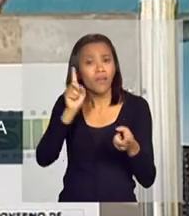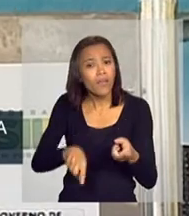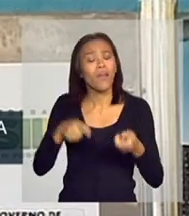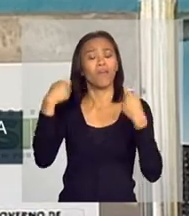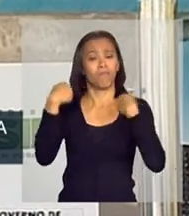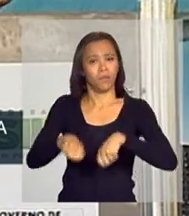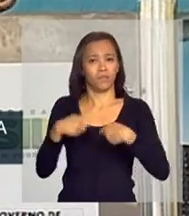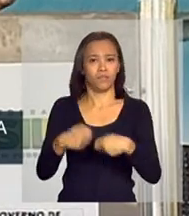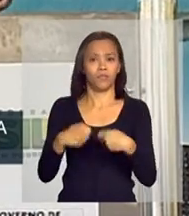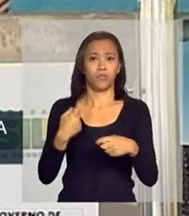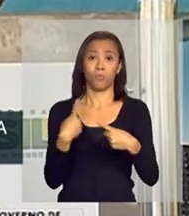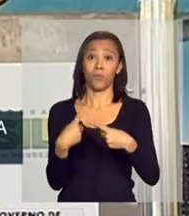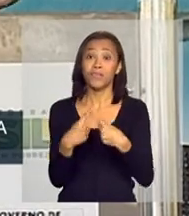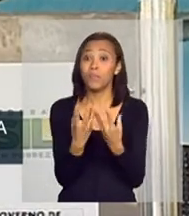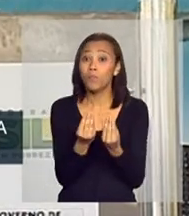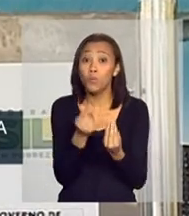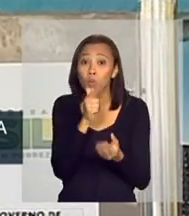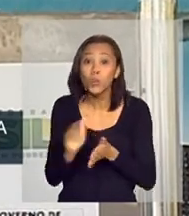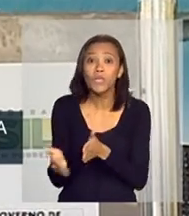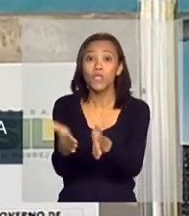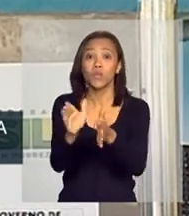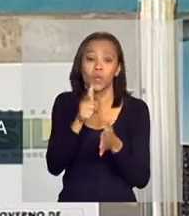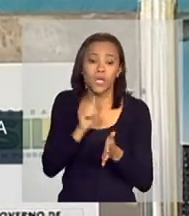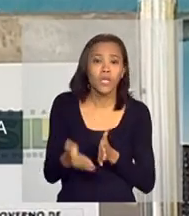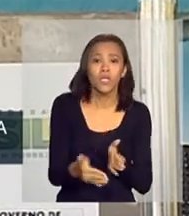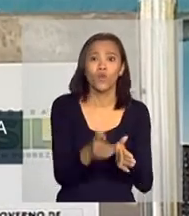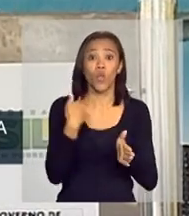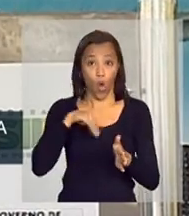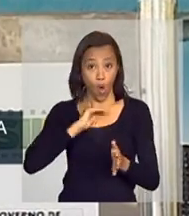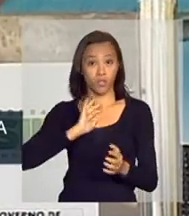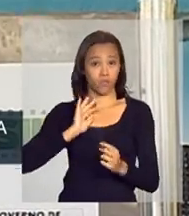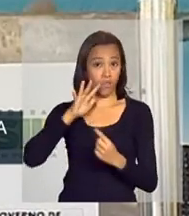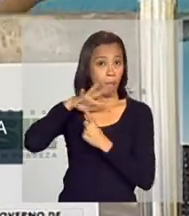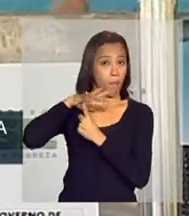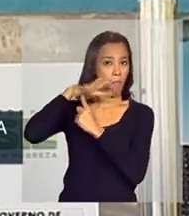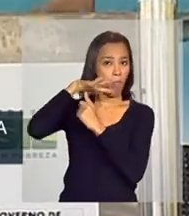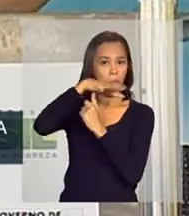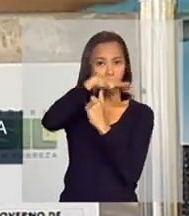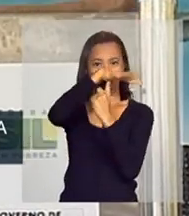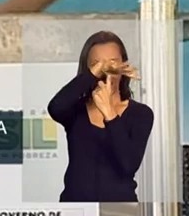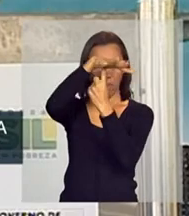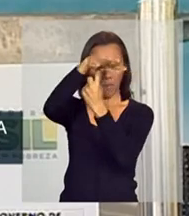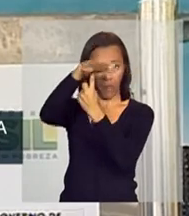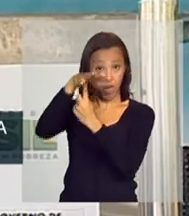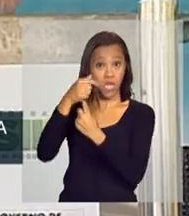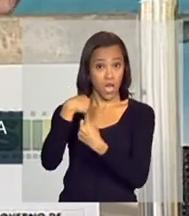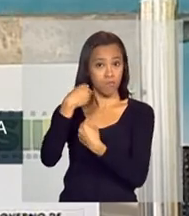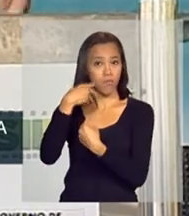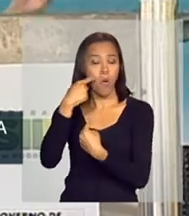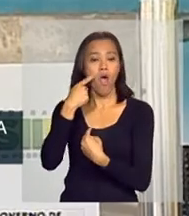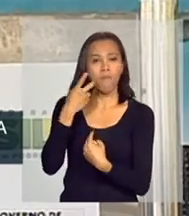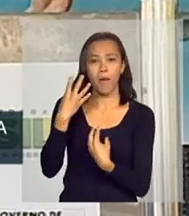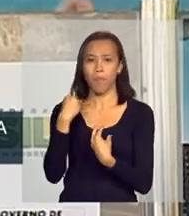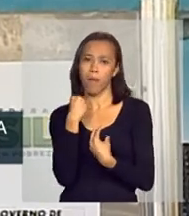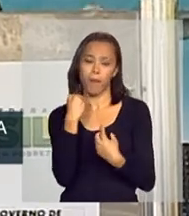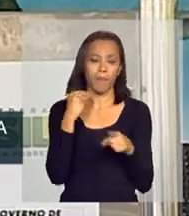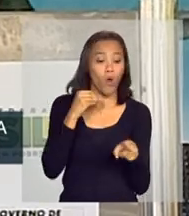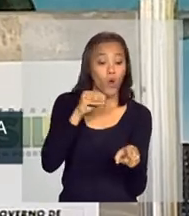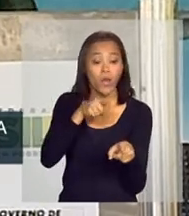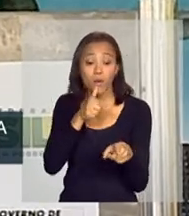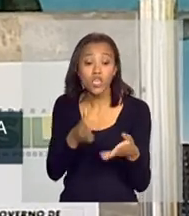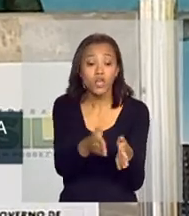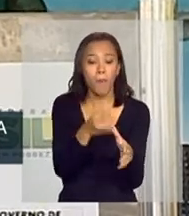necessário, porque tem muito rio. Nós viemos de helicóptero e o Deda veio mostrando a quantidade de